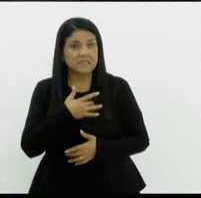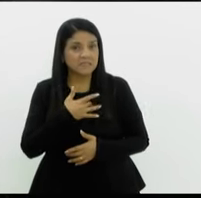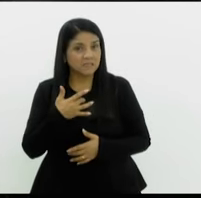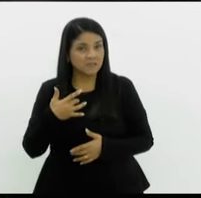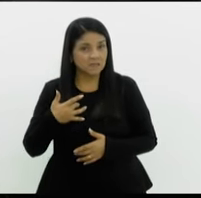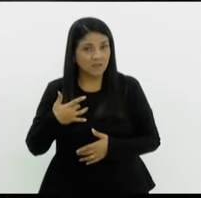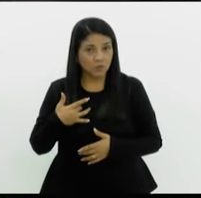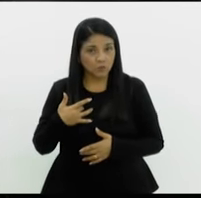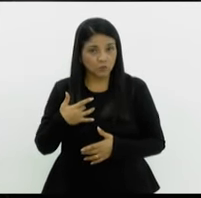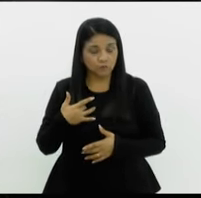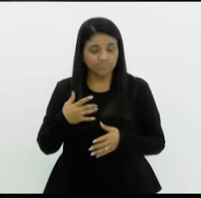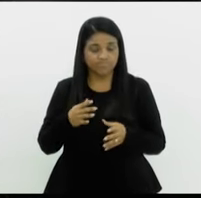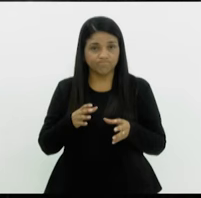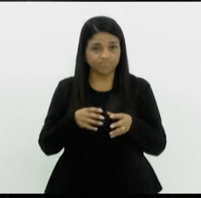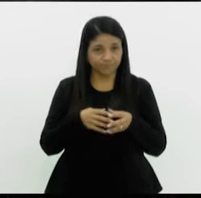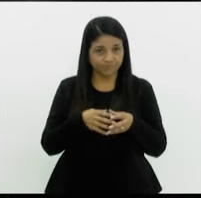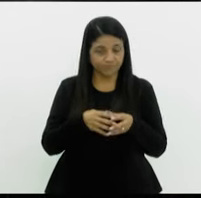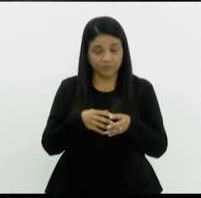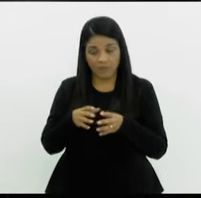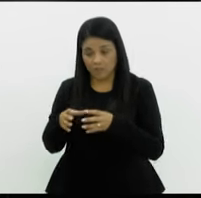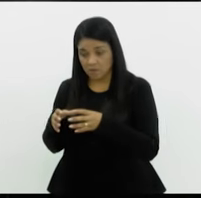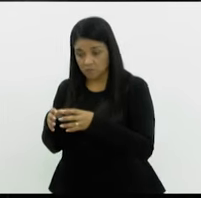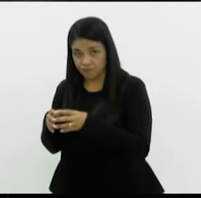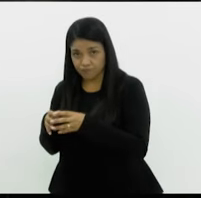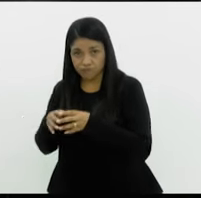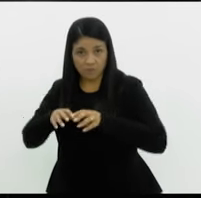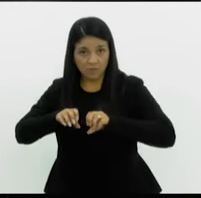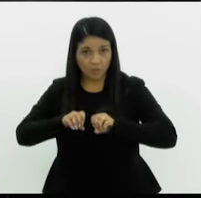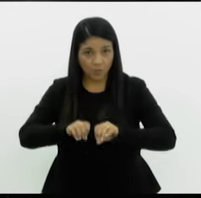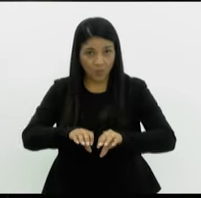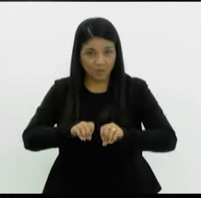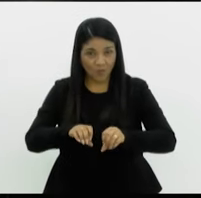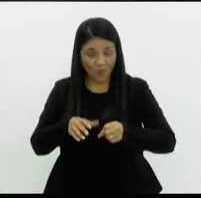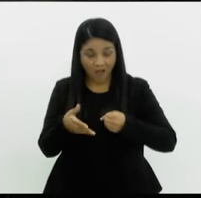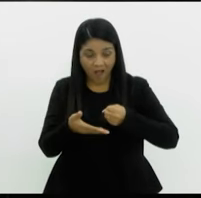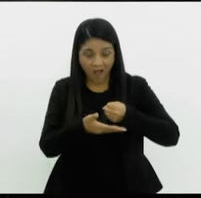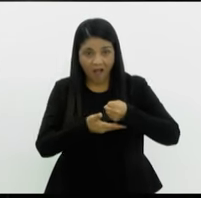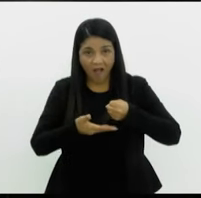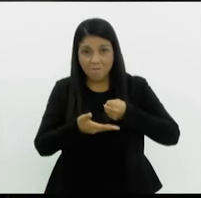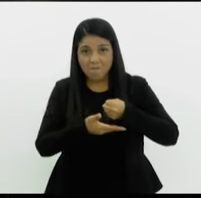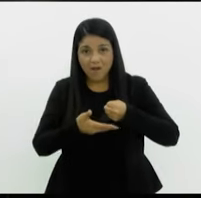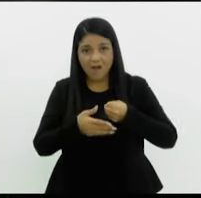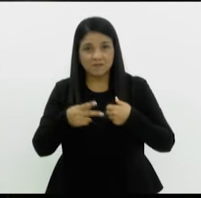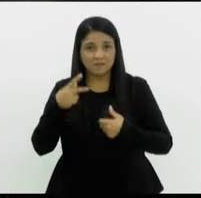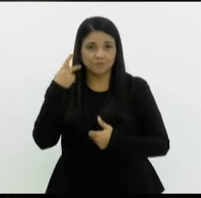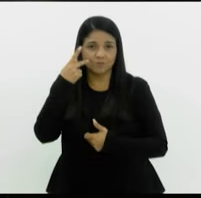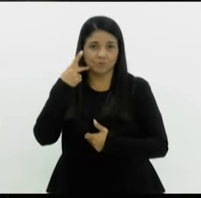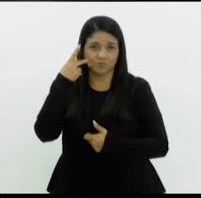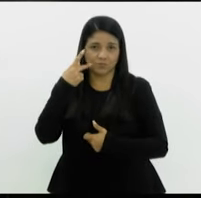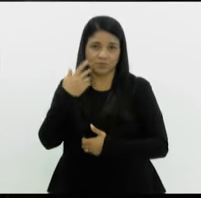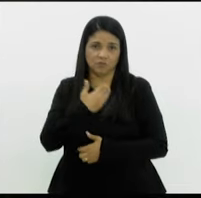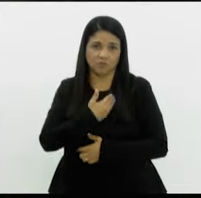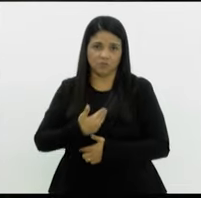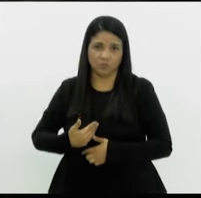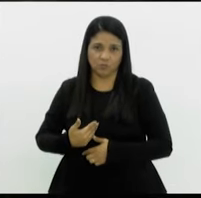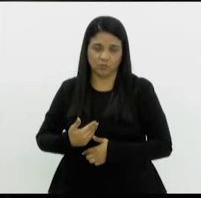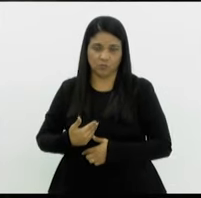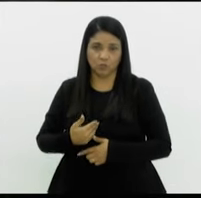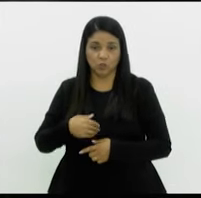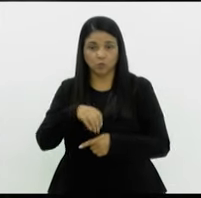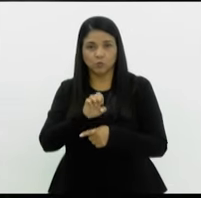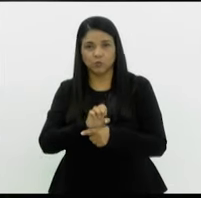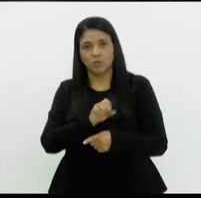educação é a base das políticas públicas do nosso